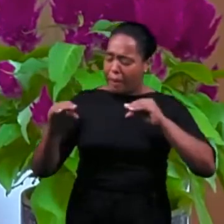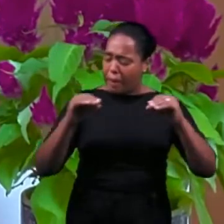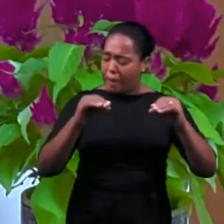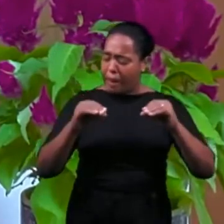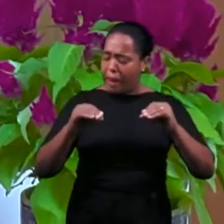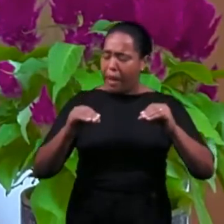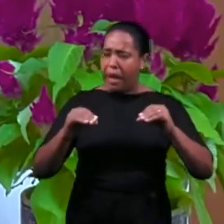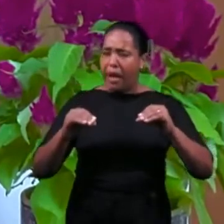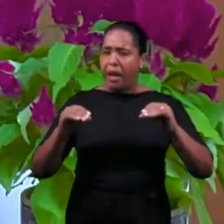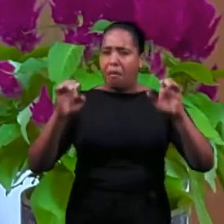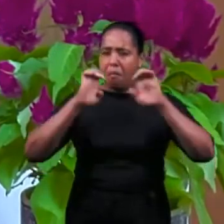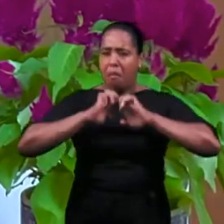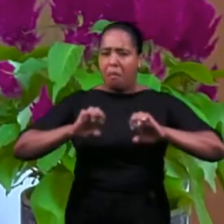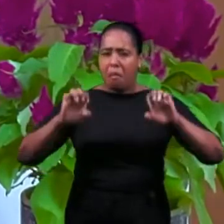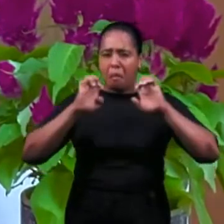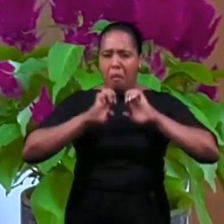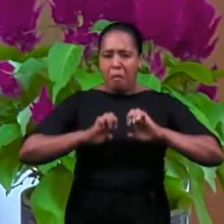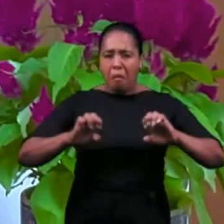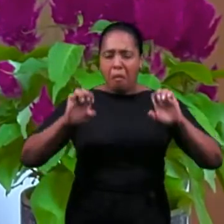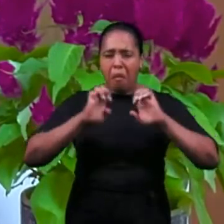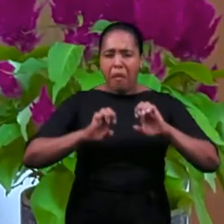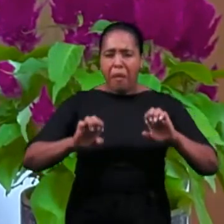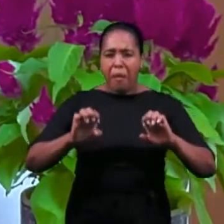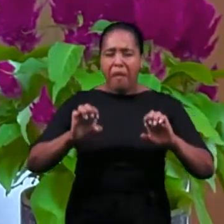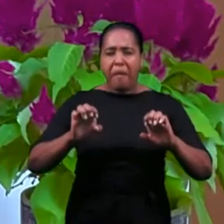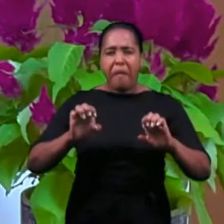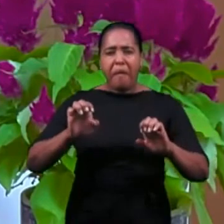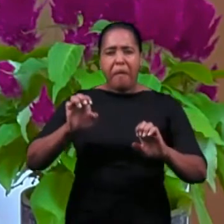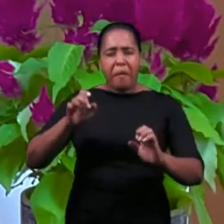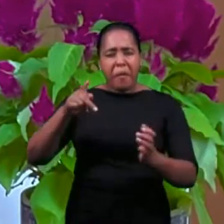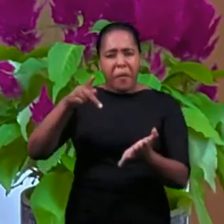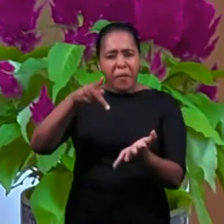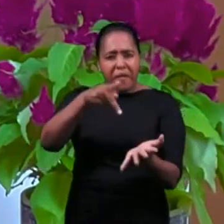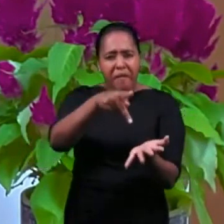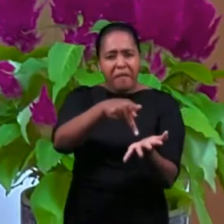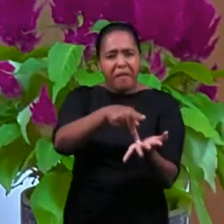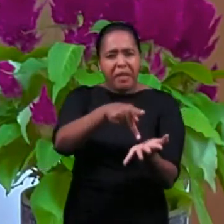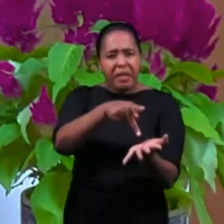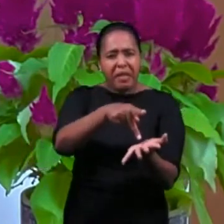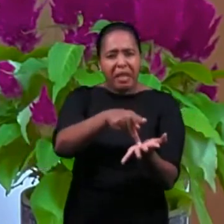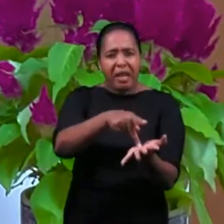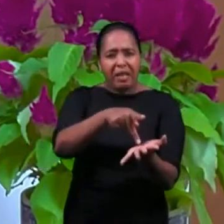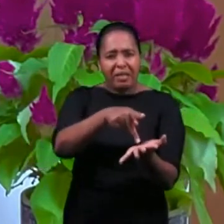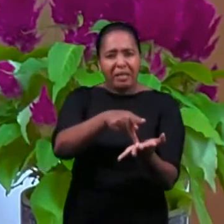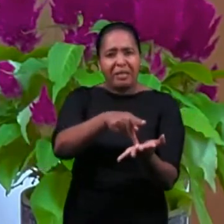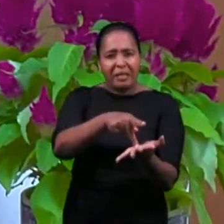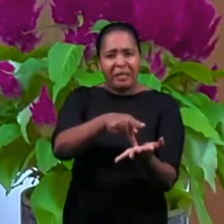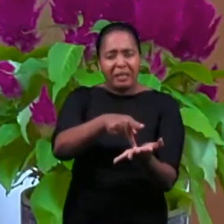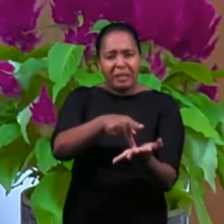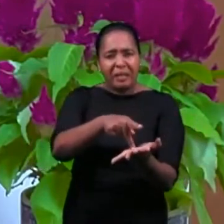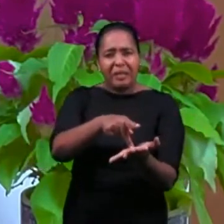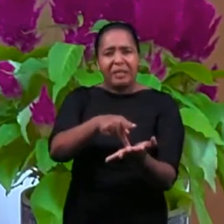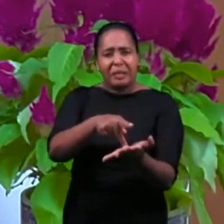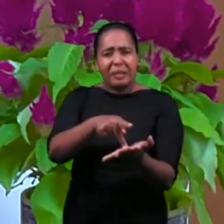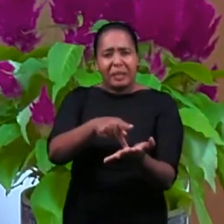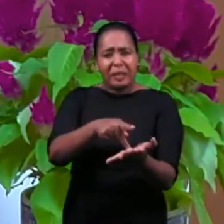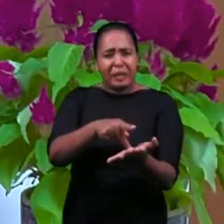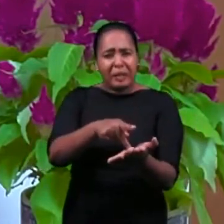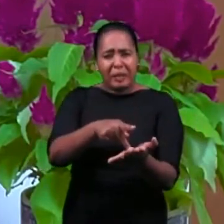proclamam uma verdade que é puro